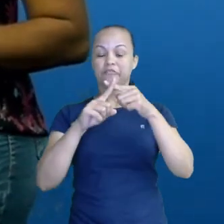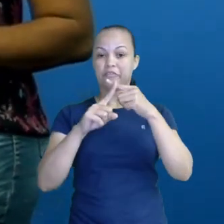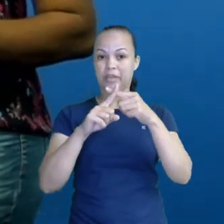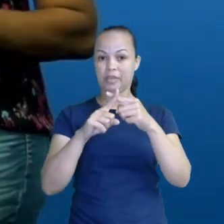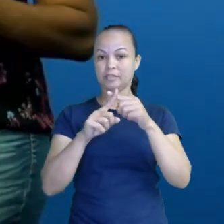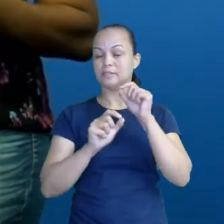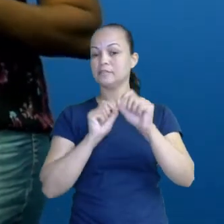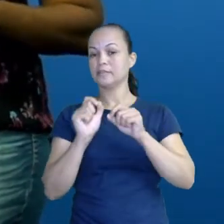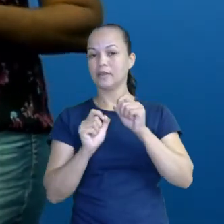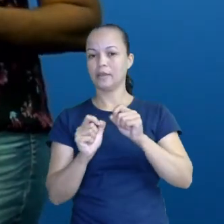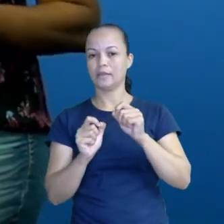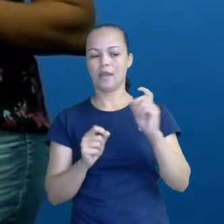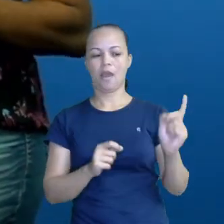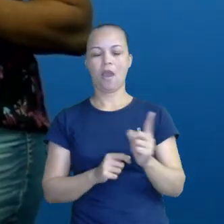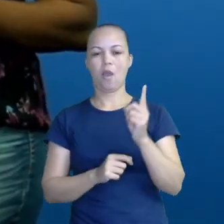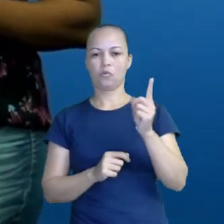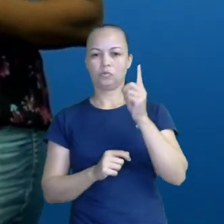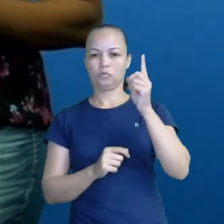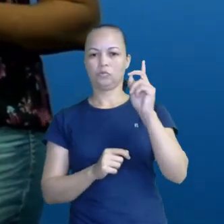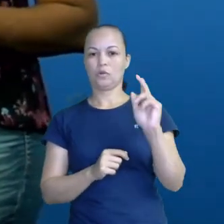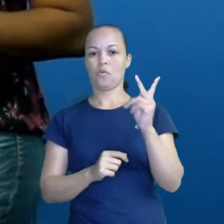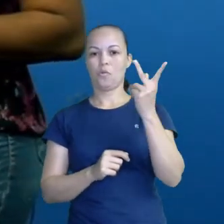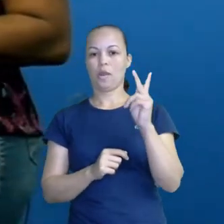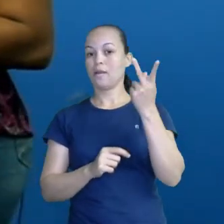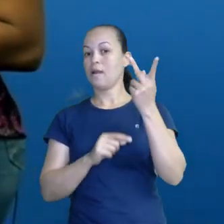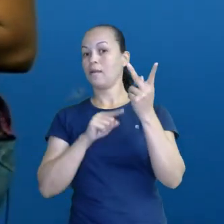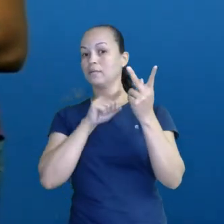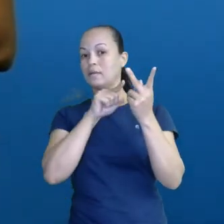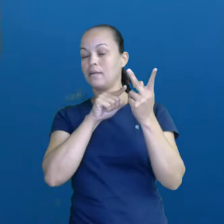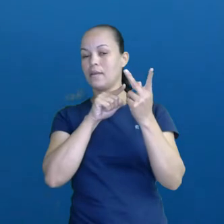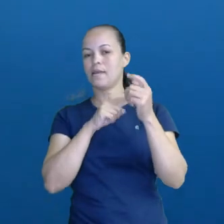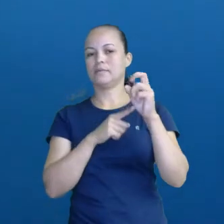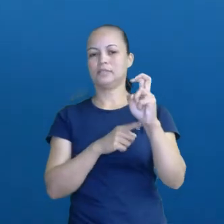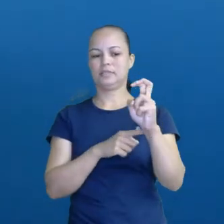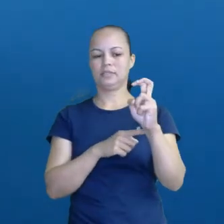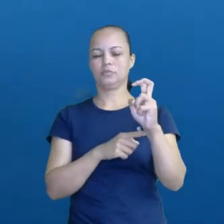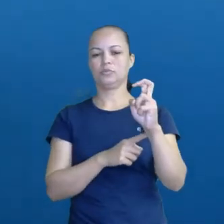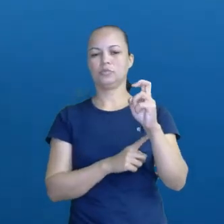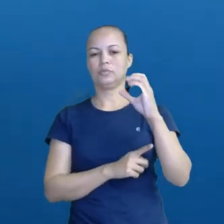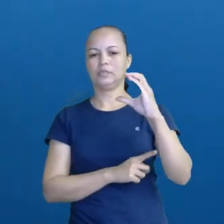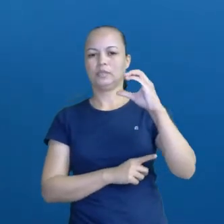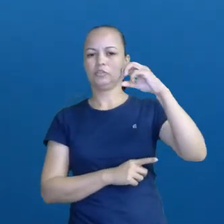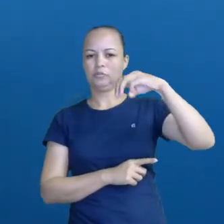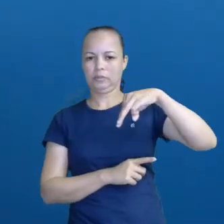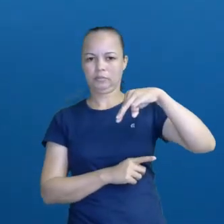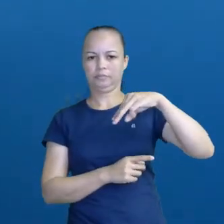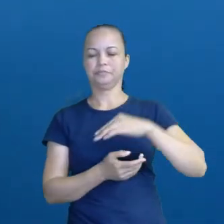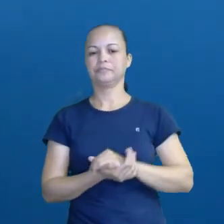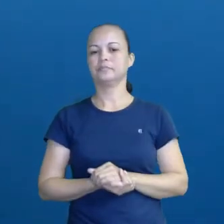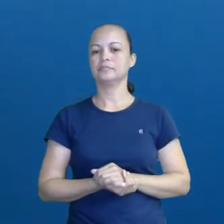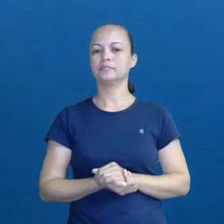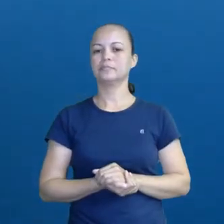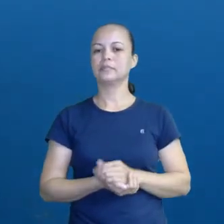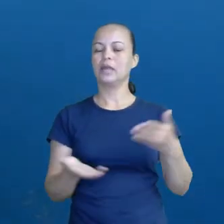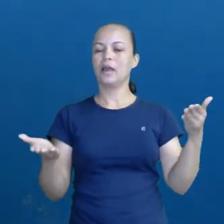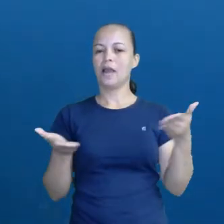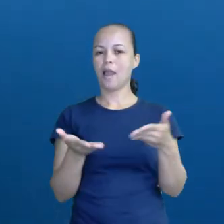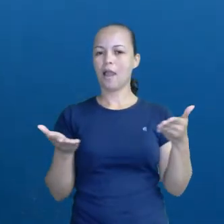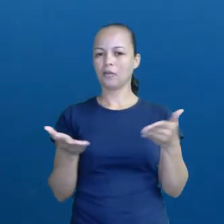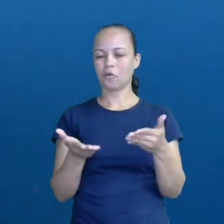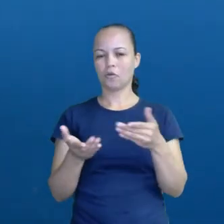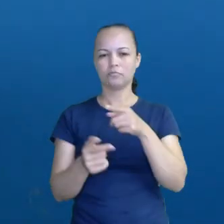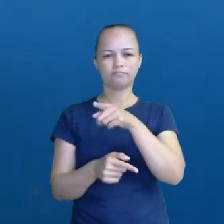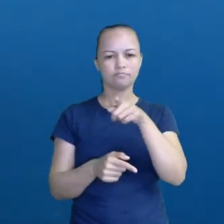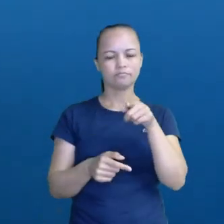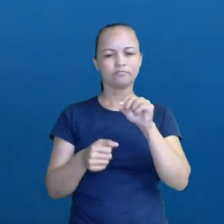vezes quem altura quem é minha altura 5 cm aí agora você